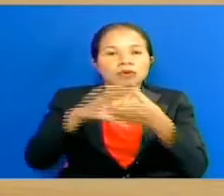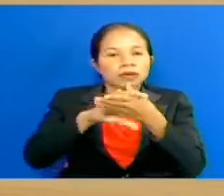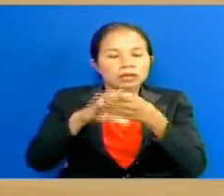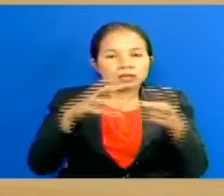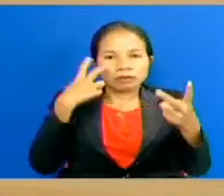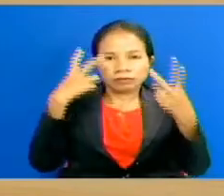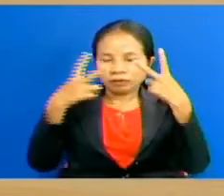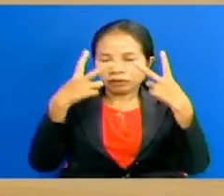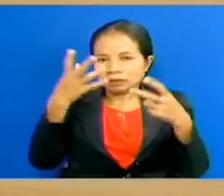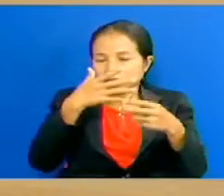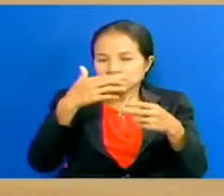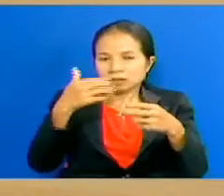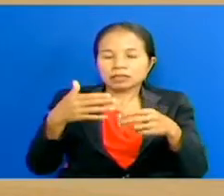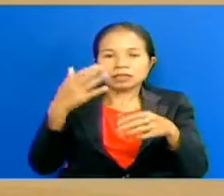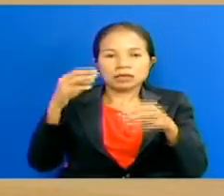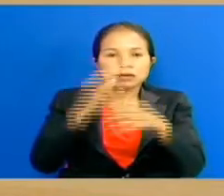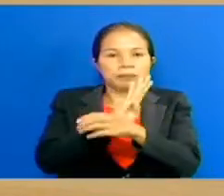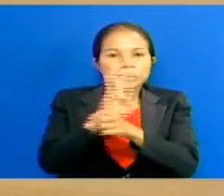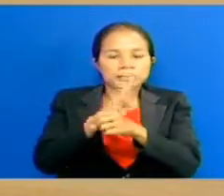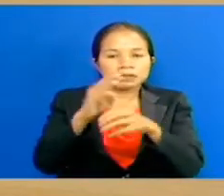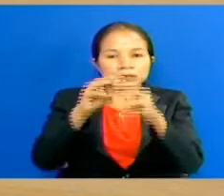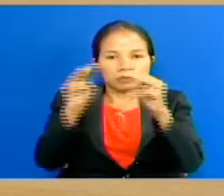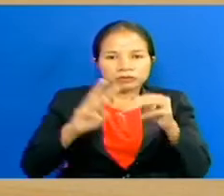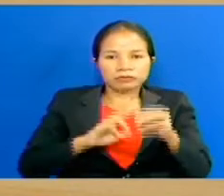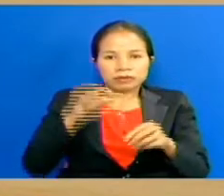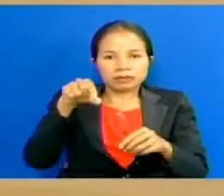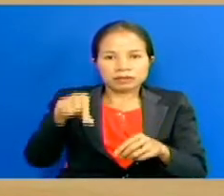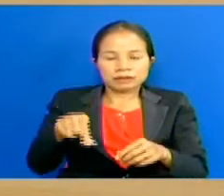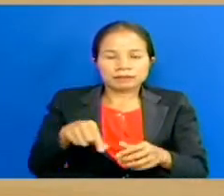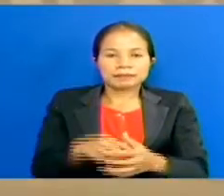turista, Rodehalo Negócio, Iha, município, Viqueque.